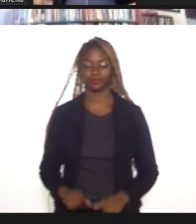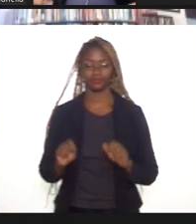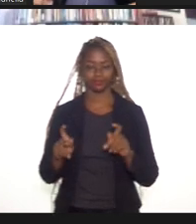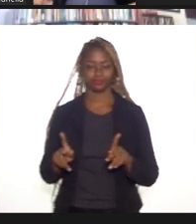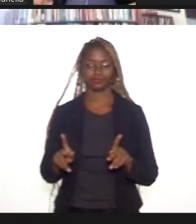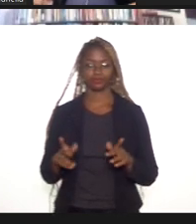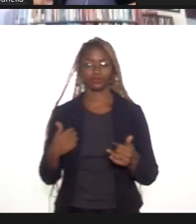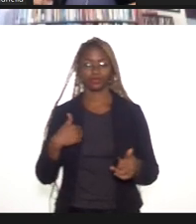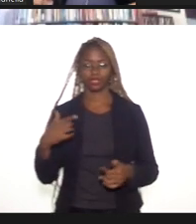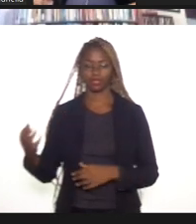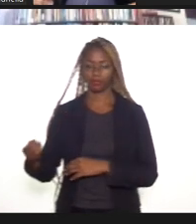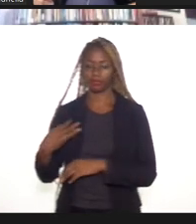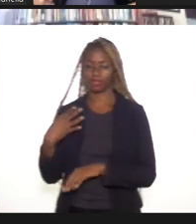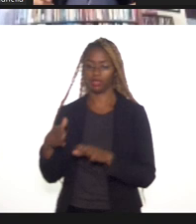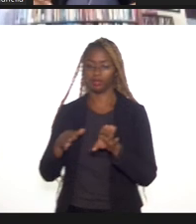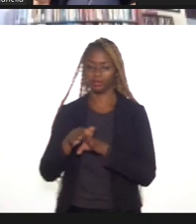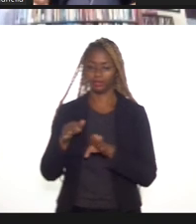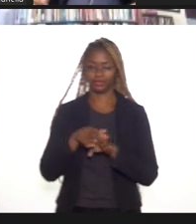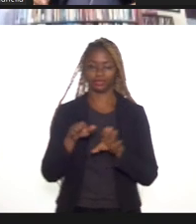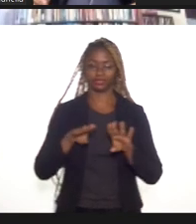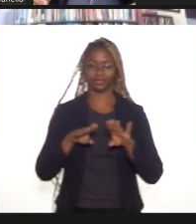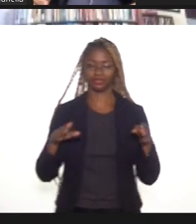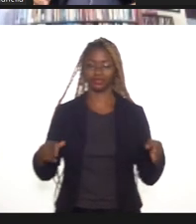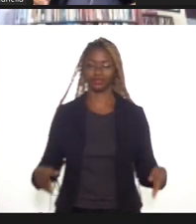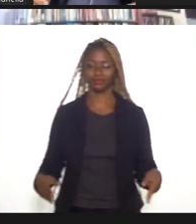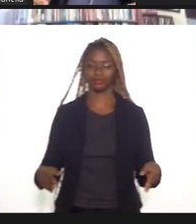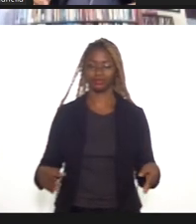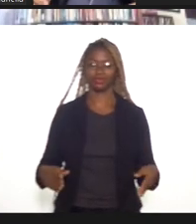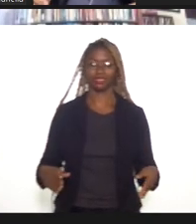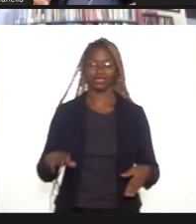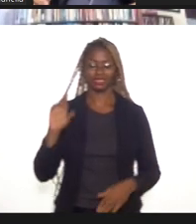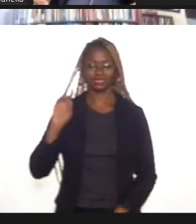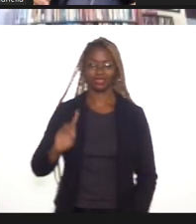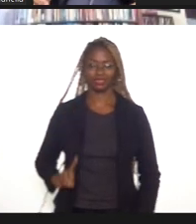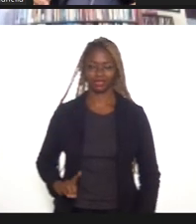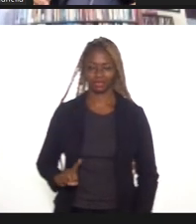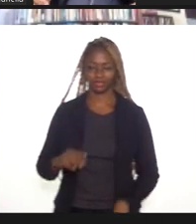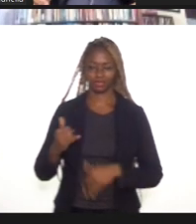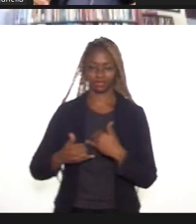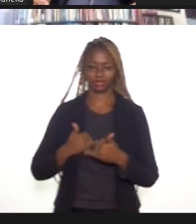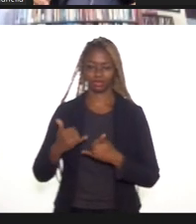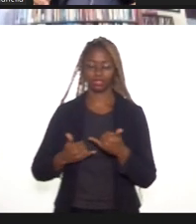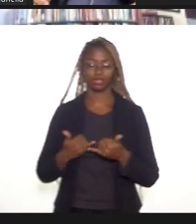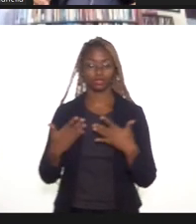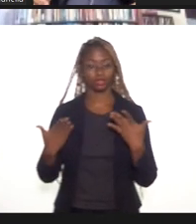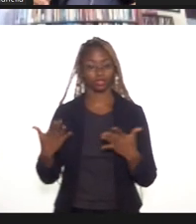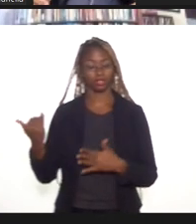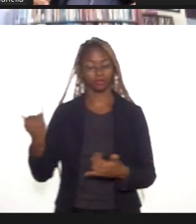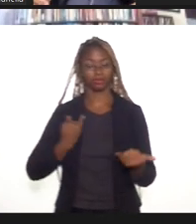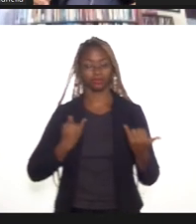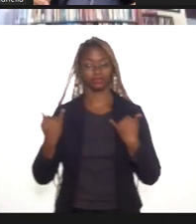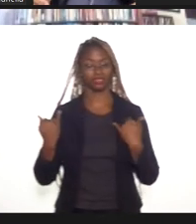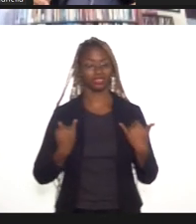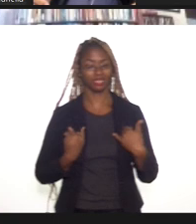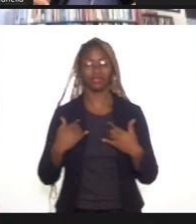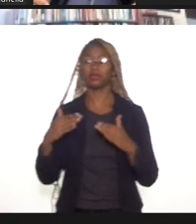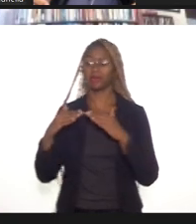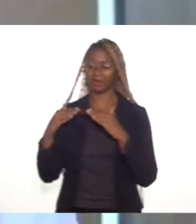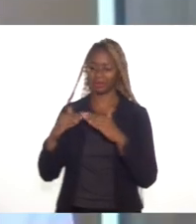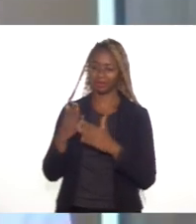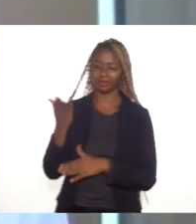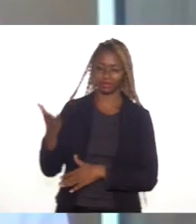É que eu estou recebendo a orientação aqui da mesa diretor online, tá, pessoal? claro. Eles acabaram de me informar, Valdeque, realmente